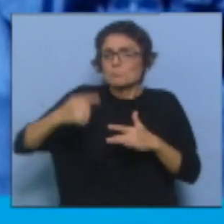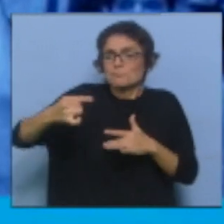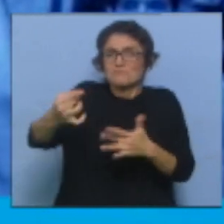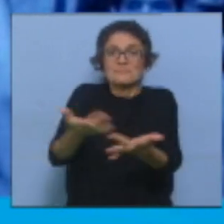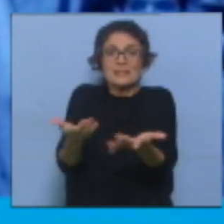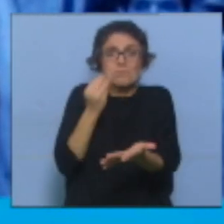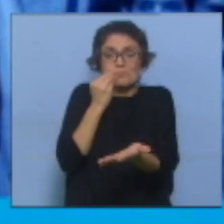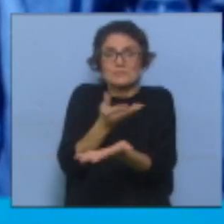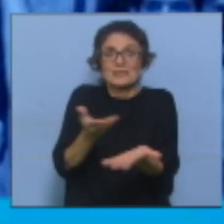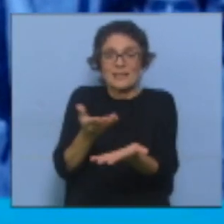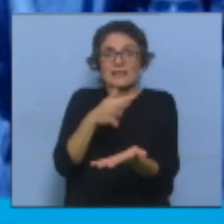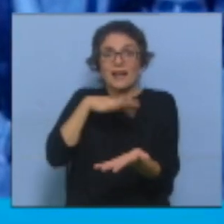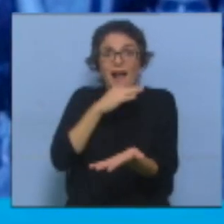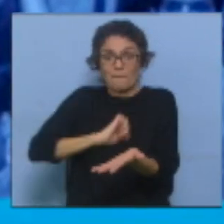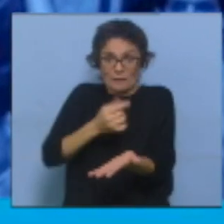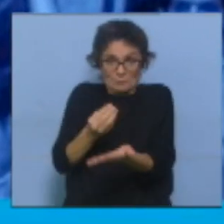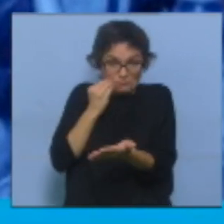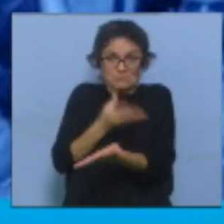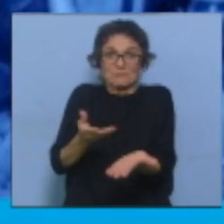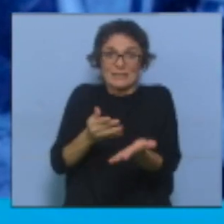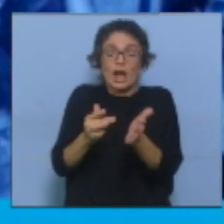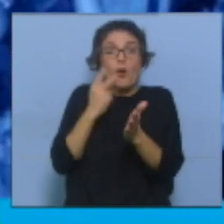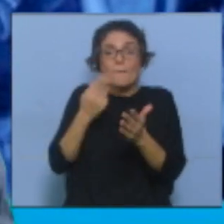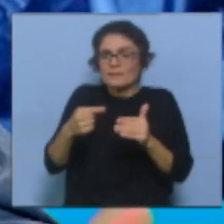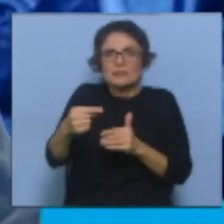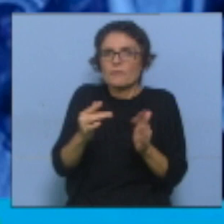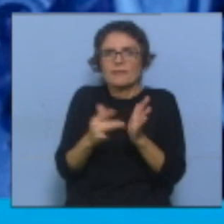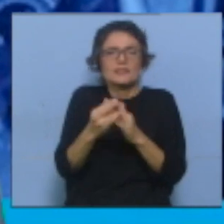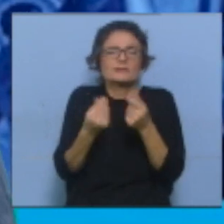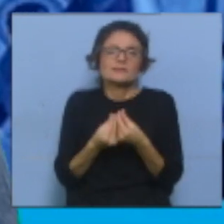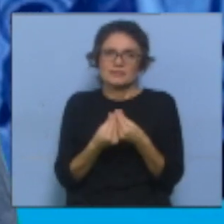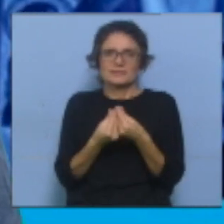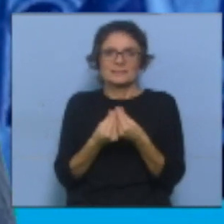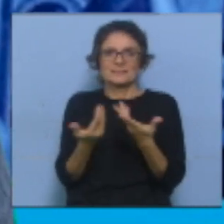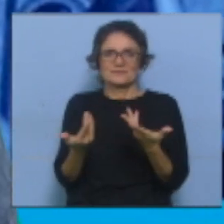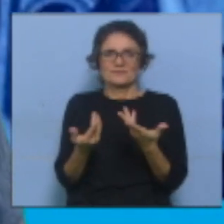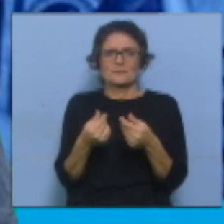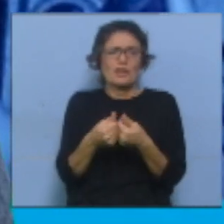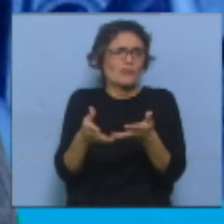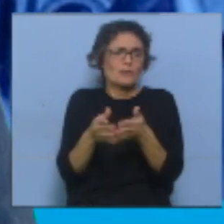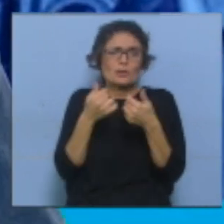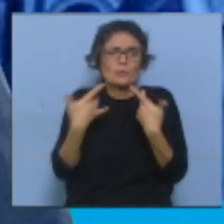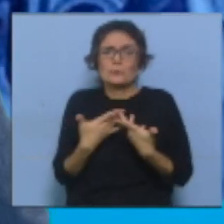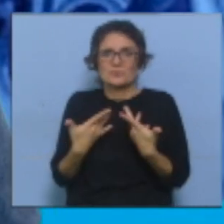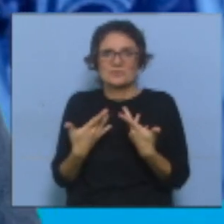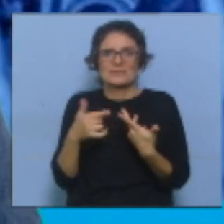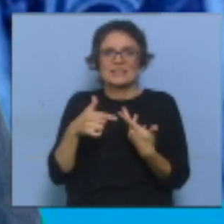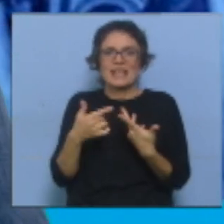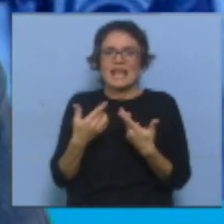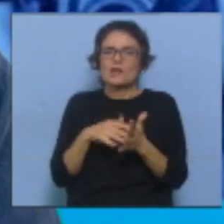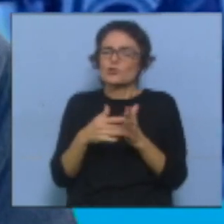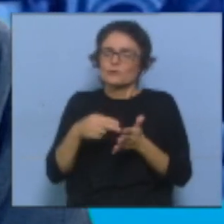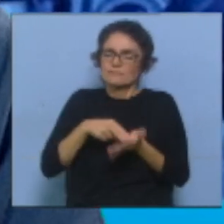por isso a nossa vida familiar acontece assim também, né? A vida com Jesus é no dia a dia, é nas coisas mais banais do dia a dia encontramos Jesus e Jesus está connosco em